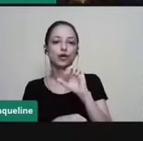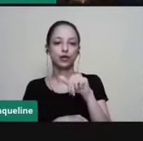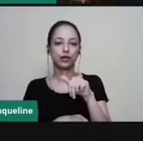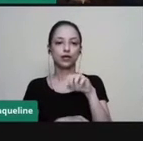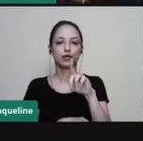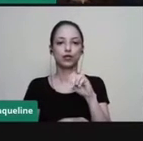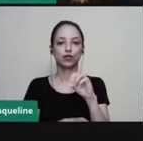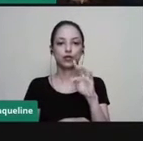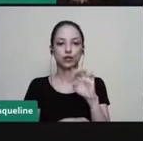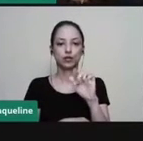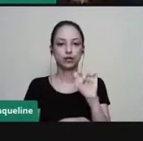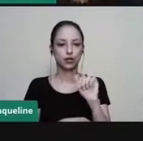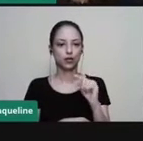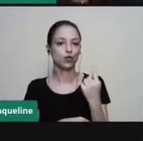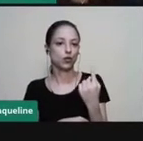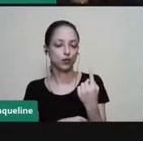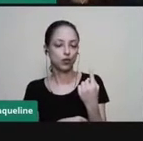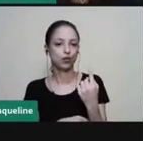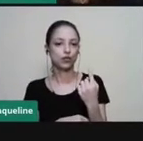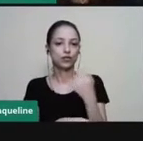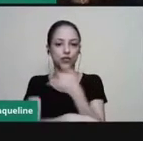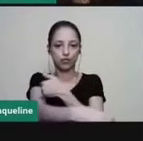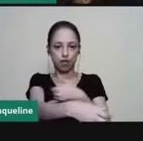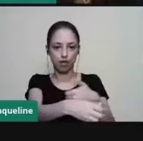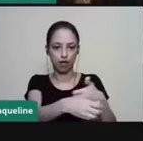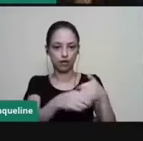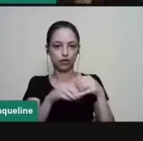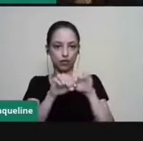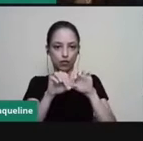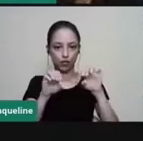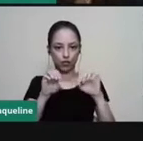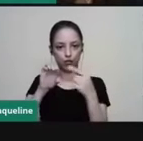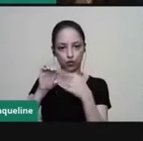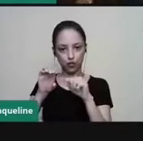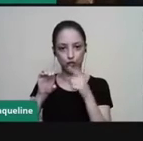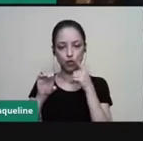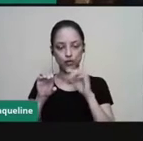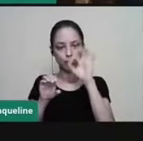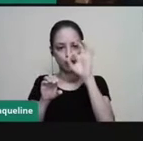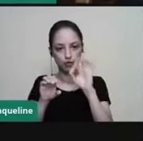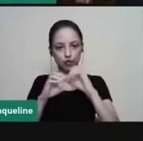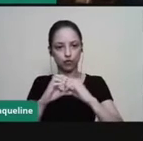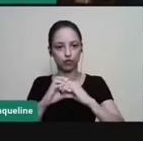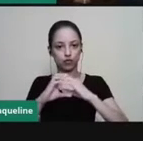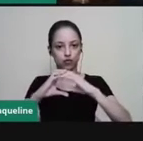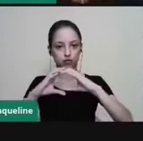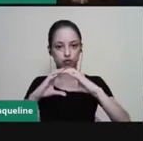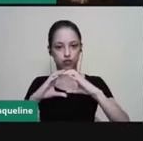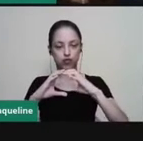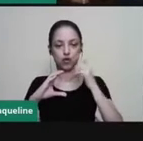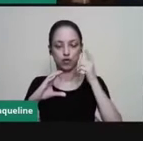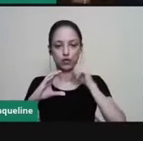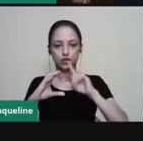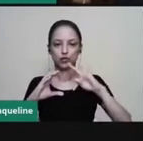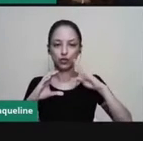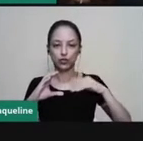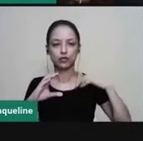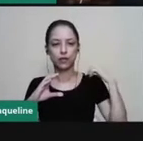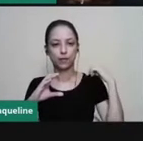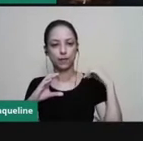forma intraarterial, você consegue observar um maior percentual de dilatação. Então, todo esse processo